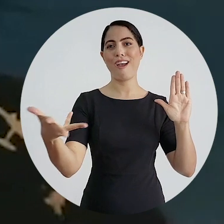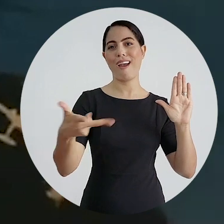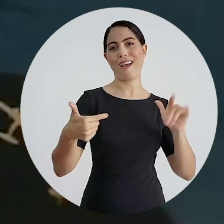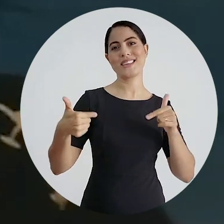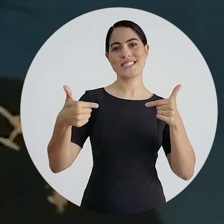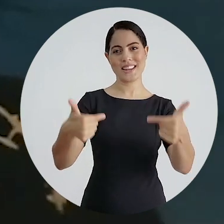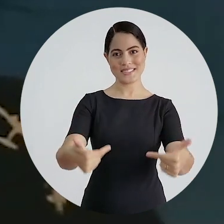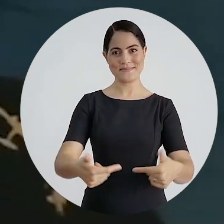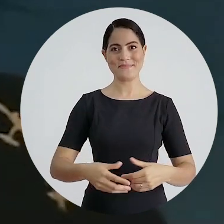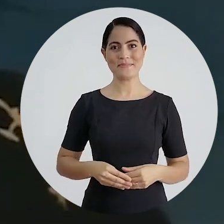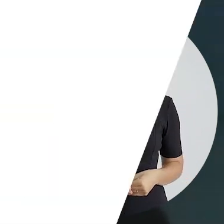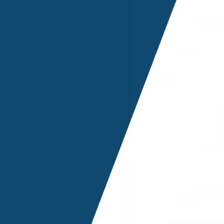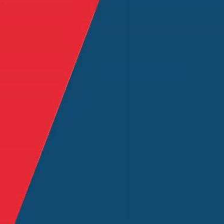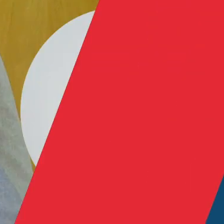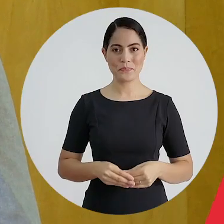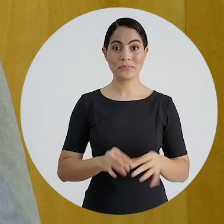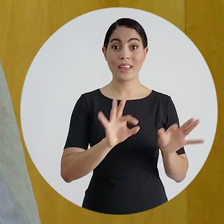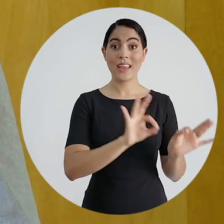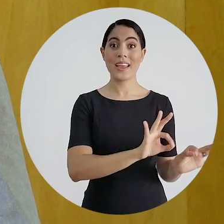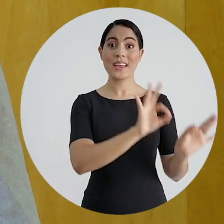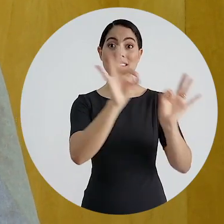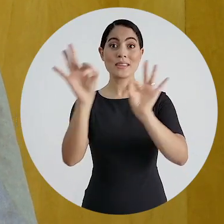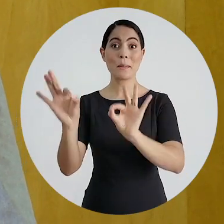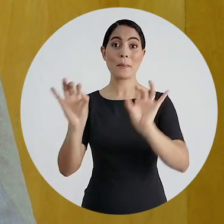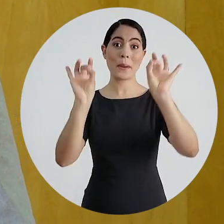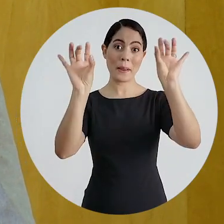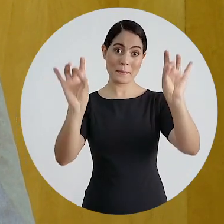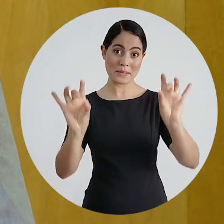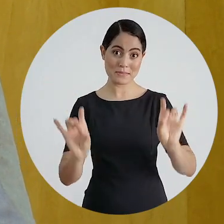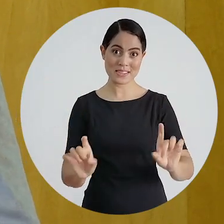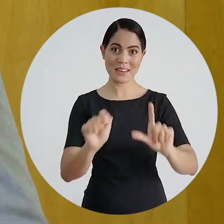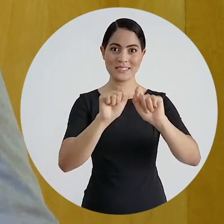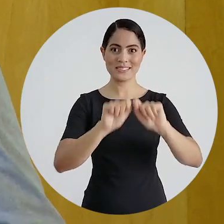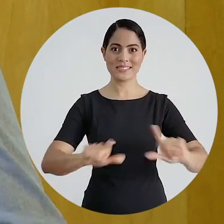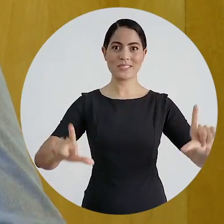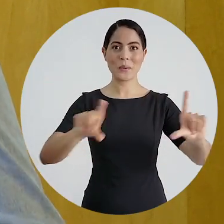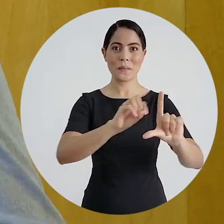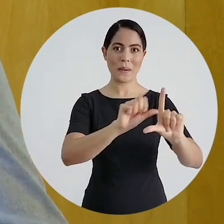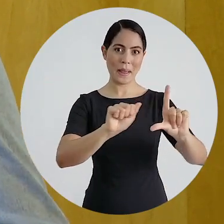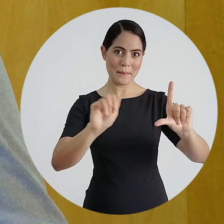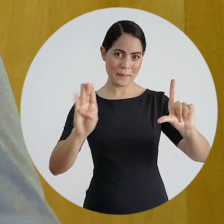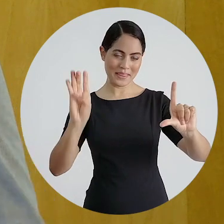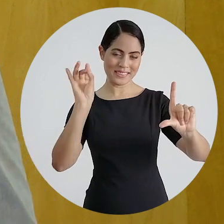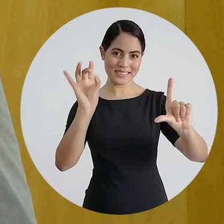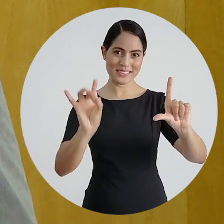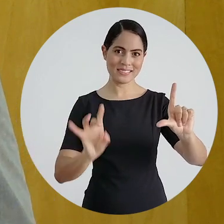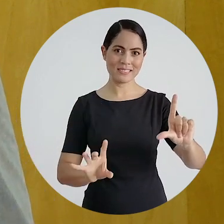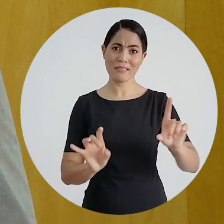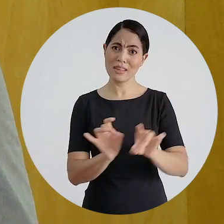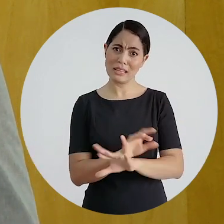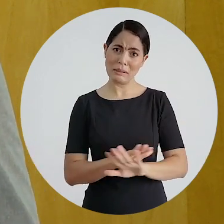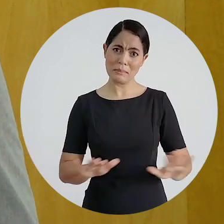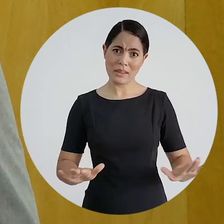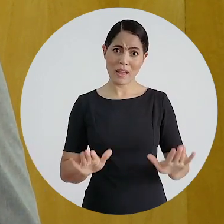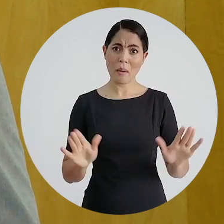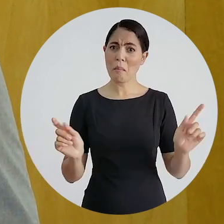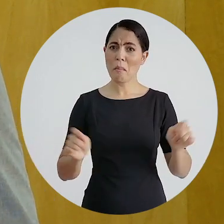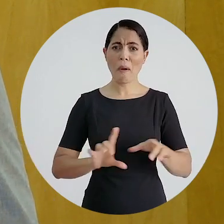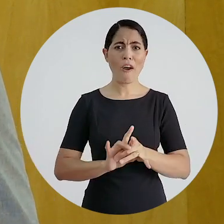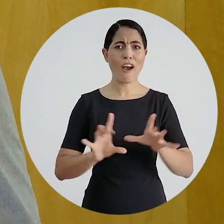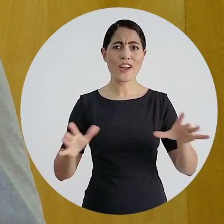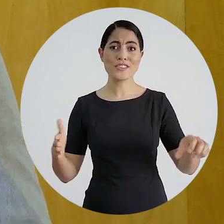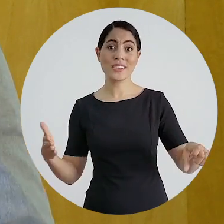padrões de excelência na atuação. Este programa especial da OAB fica por aqui. Se quiser conferir tudo que a OAB